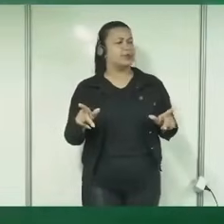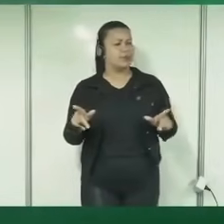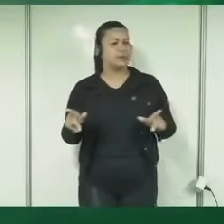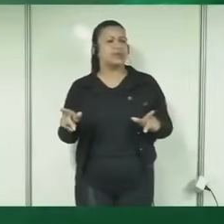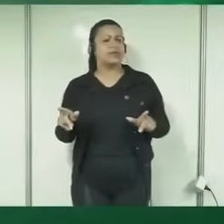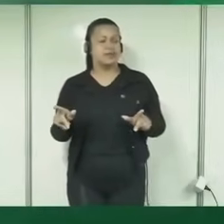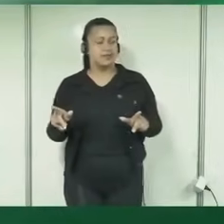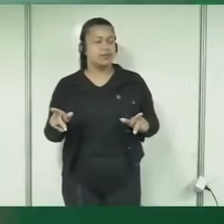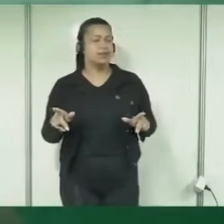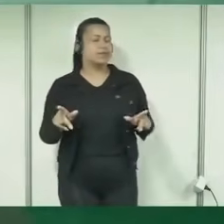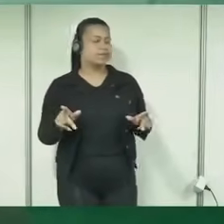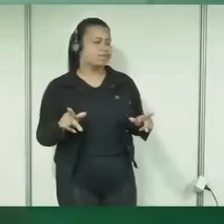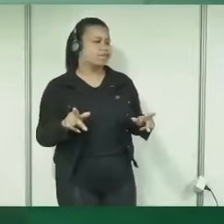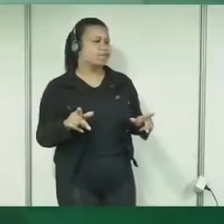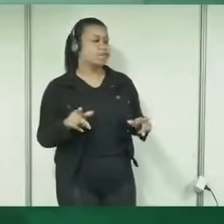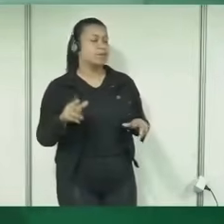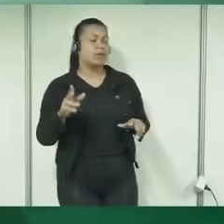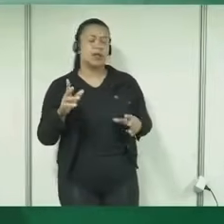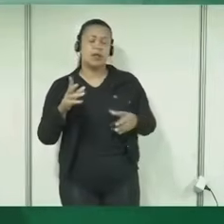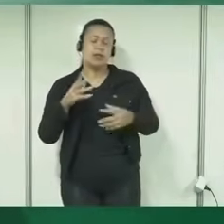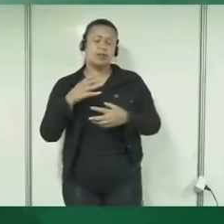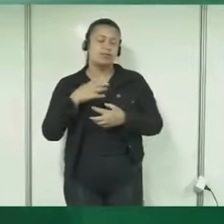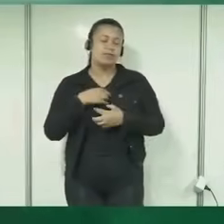não sente.